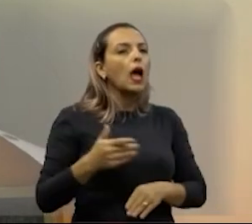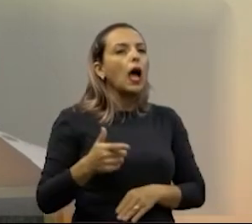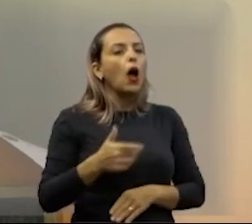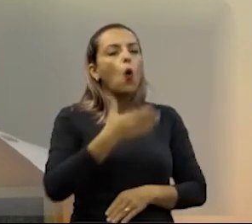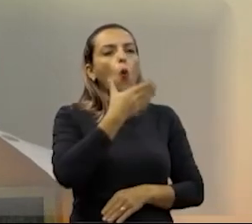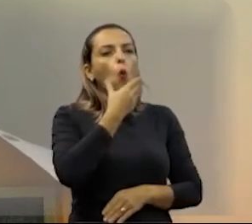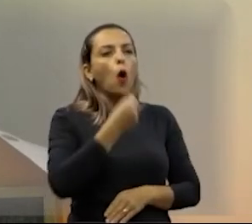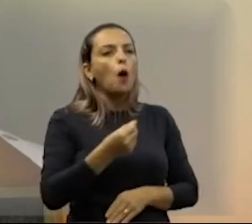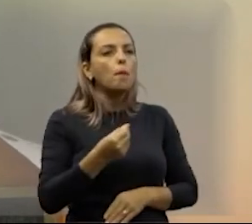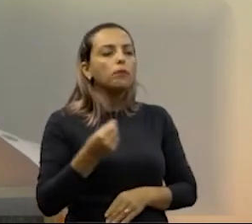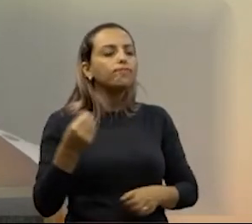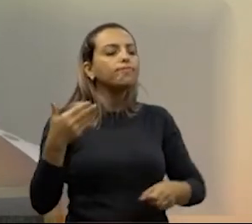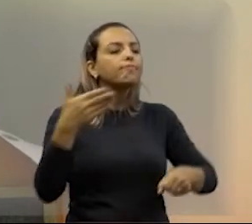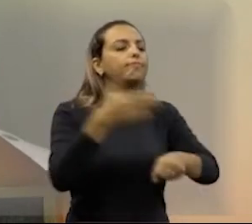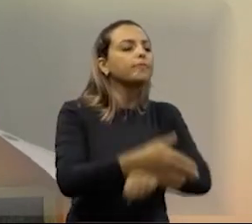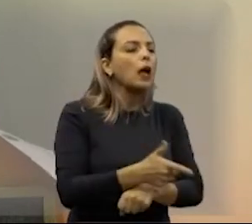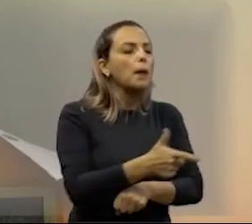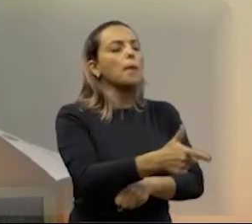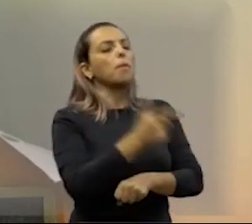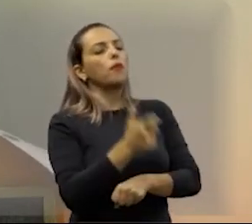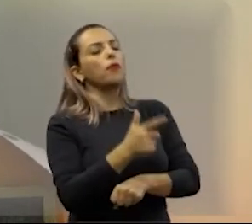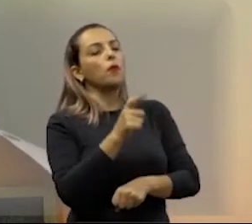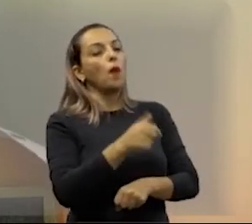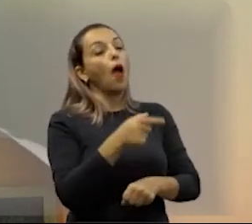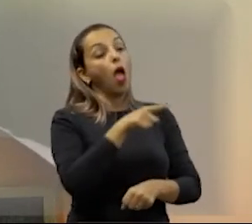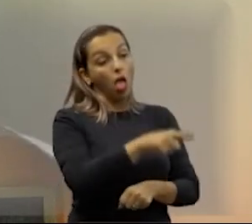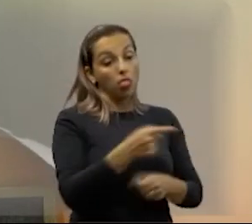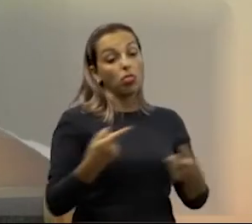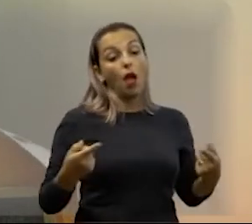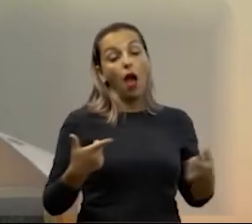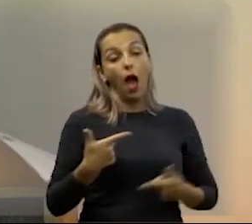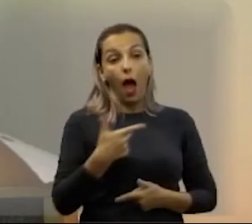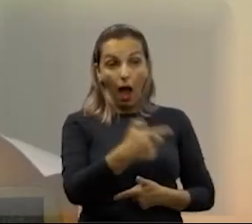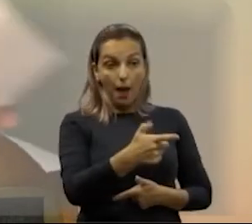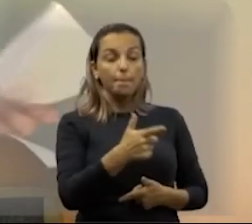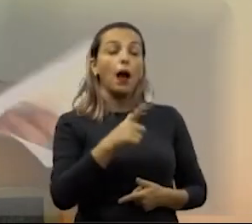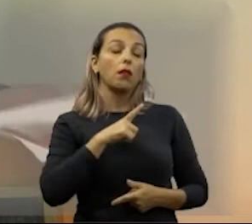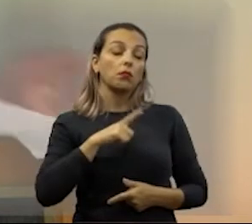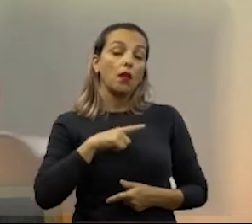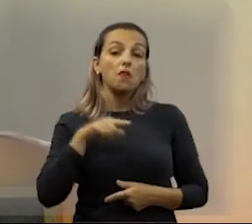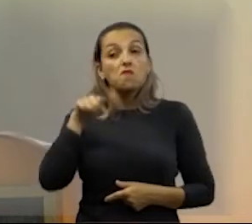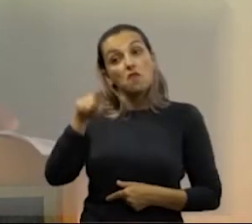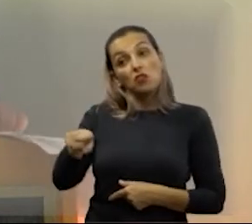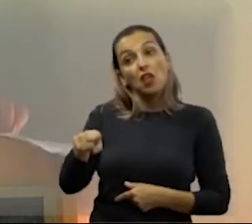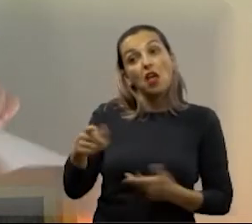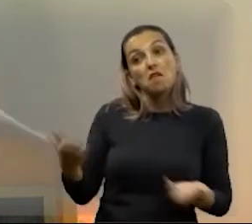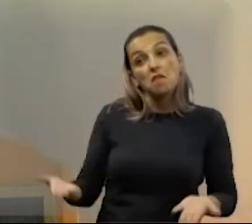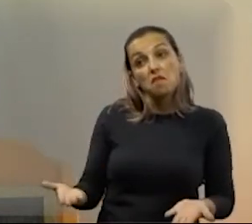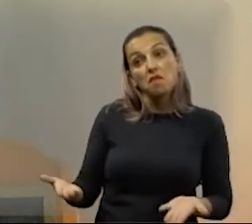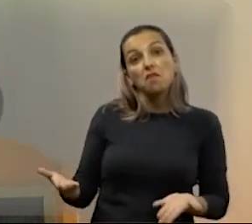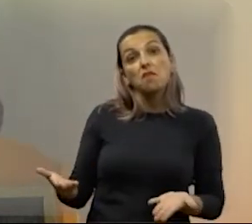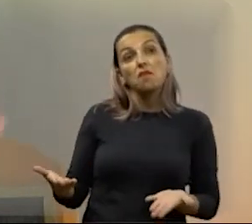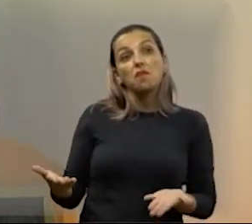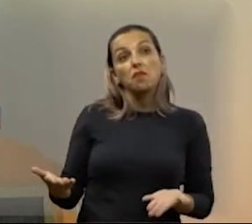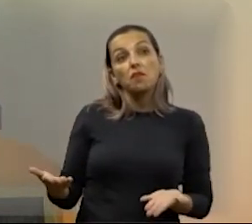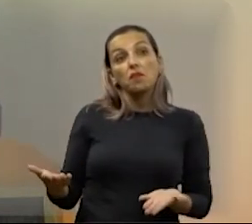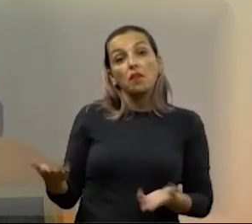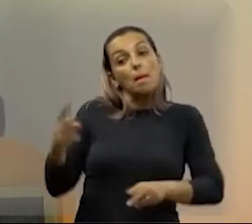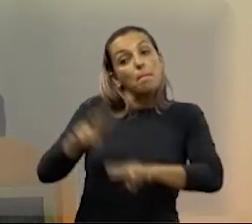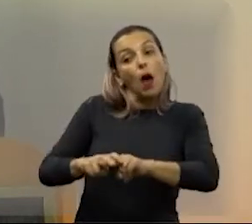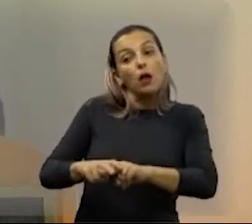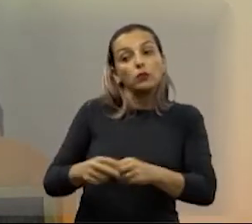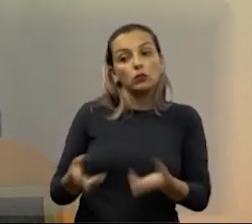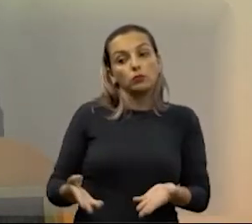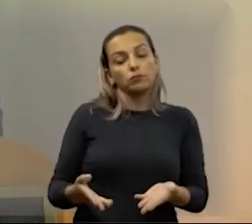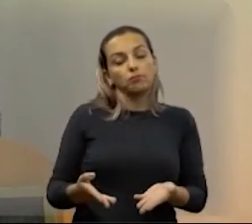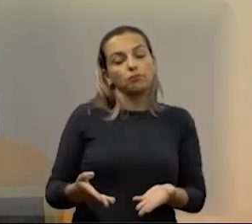defender. Ao contrário, ele tem a arma e você vai ser o refém. Ele vai pensar duas vezes caso você tenha